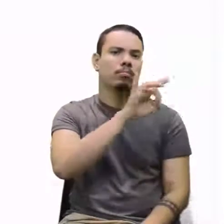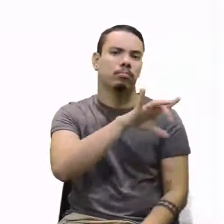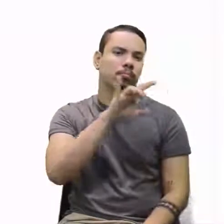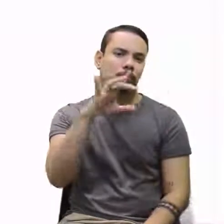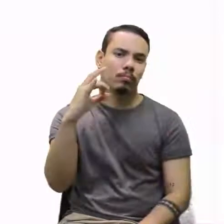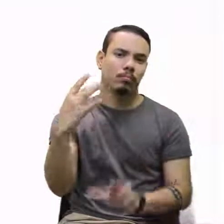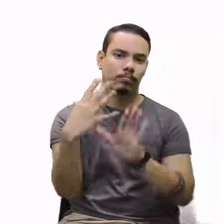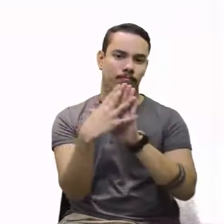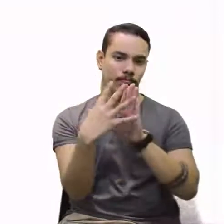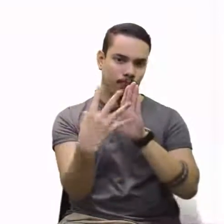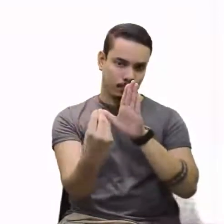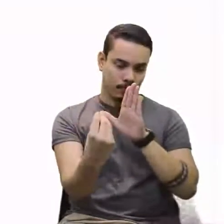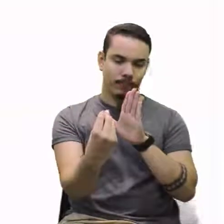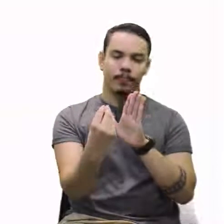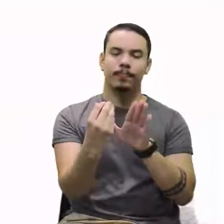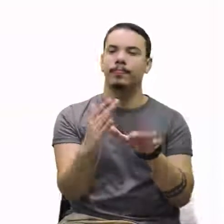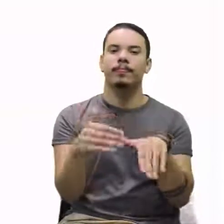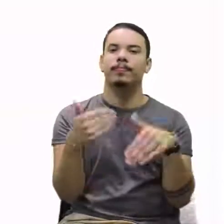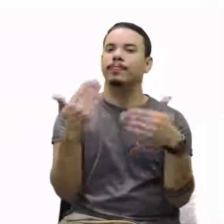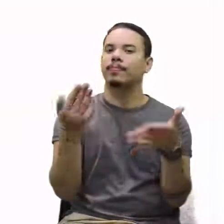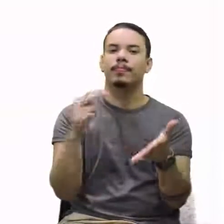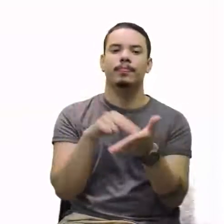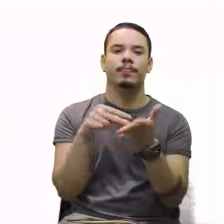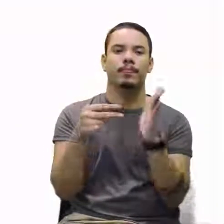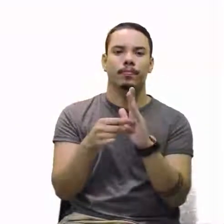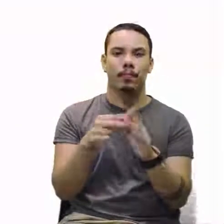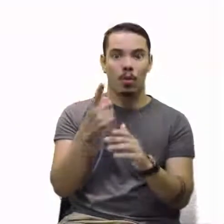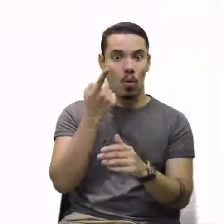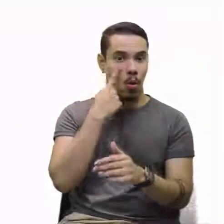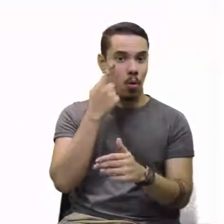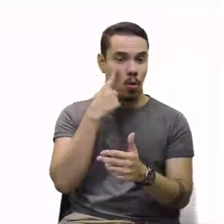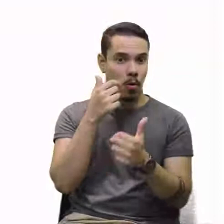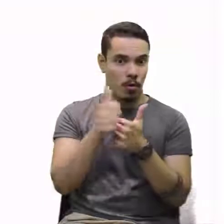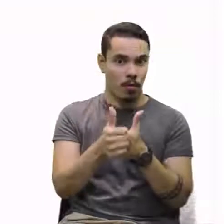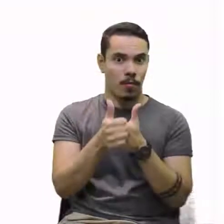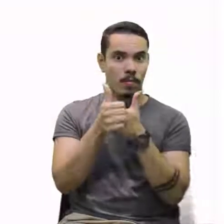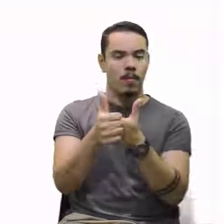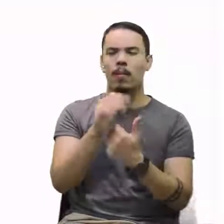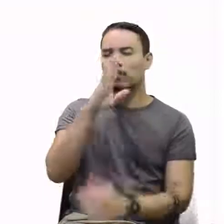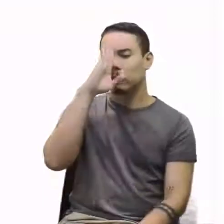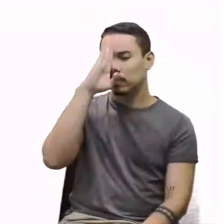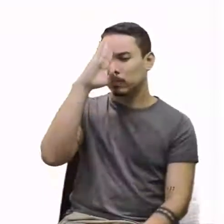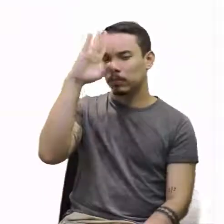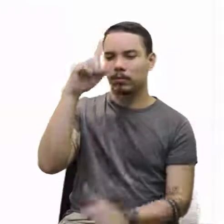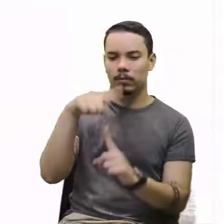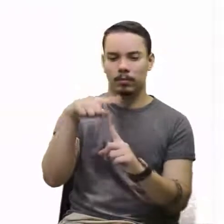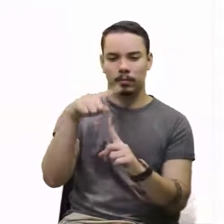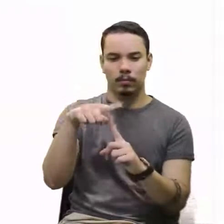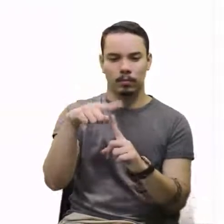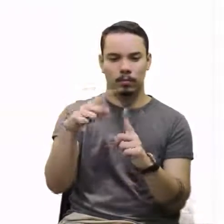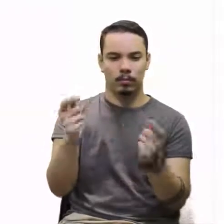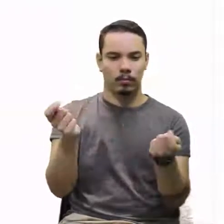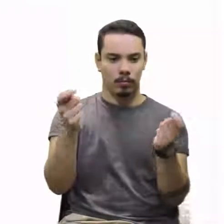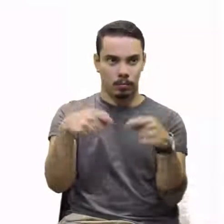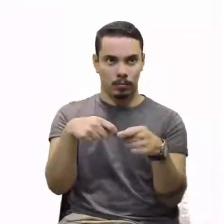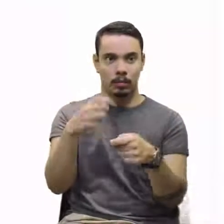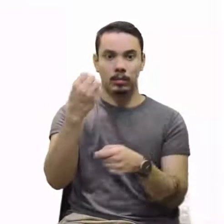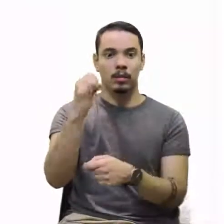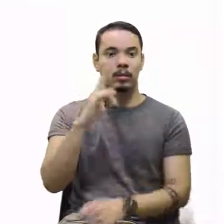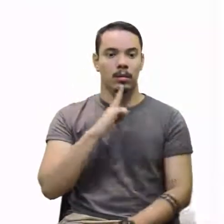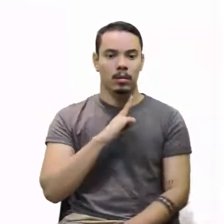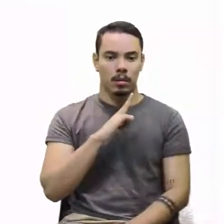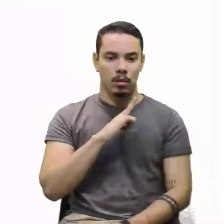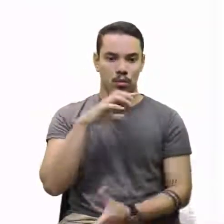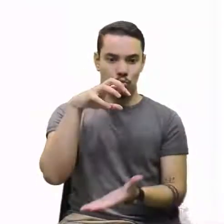modelo. Então, vamos ver a seguir os principais tipos de indutores. Quando você tiver um